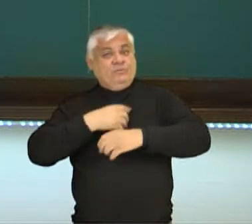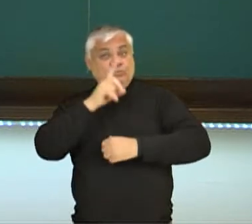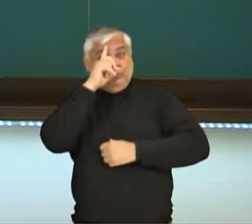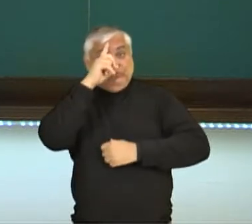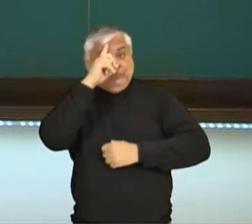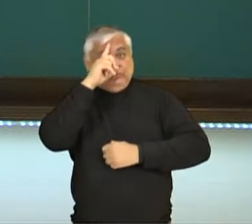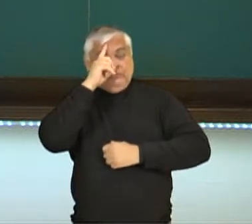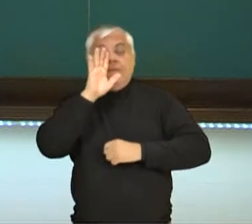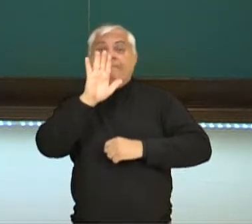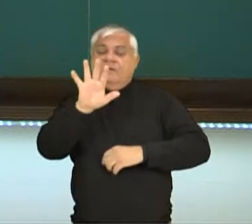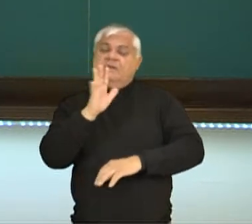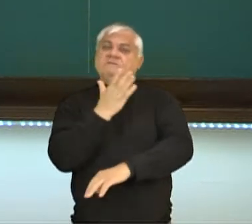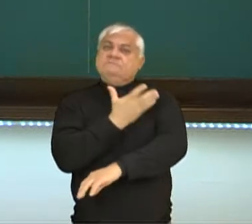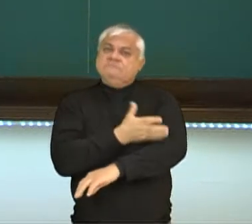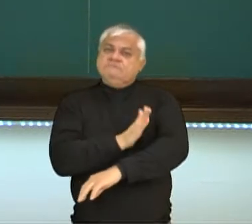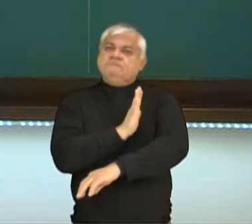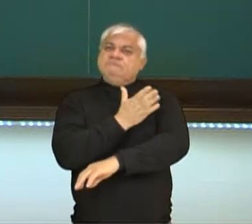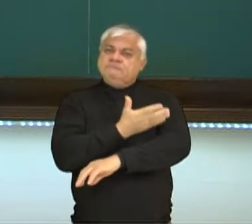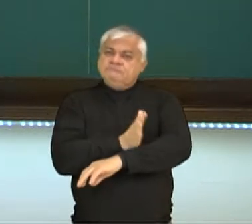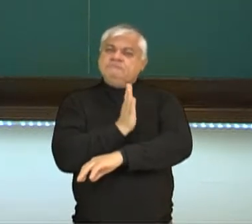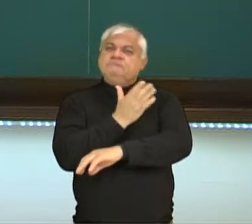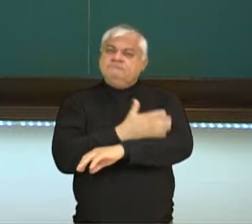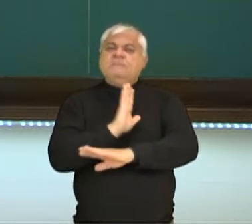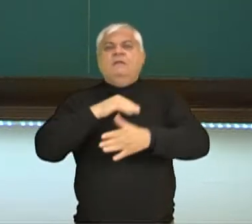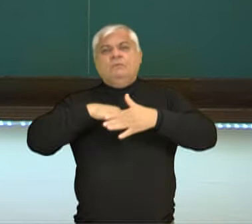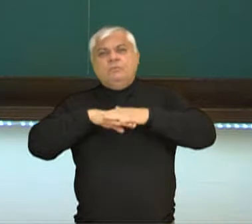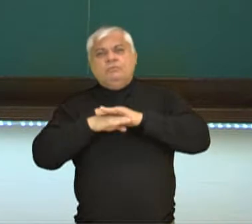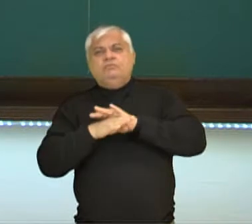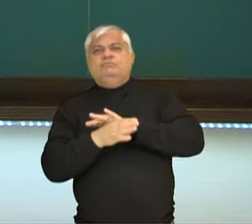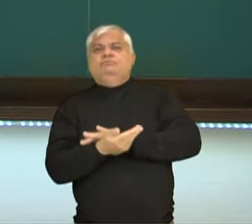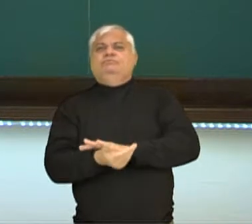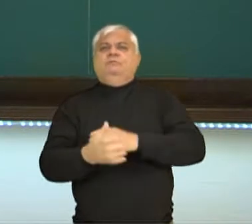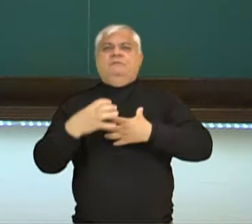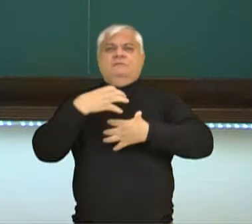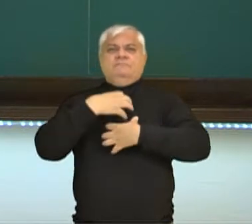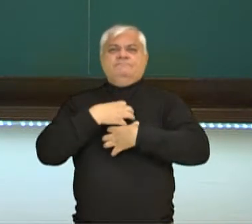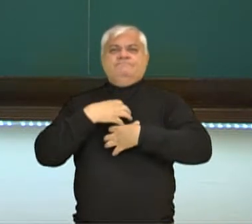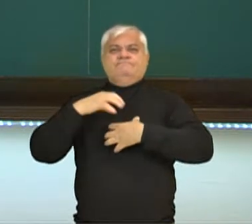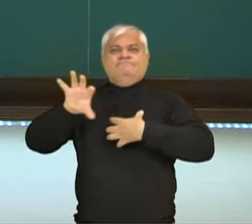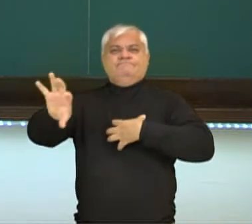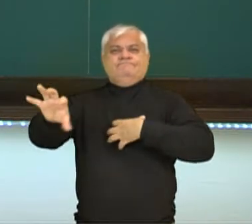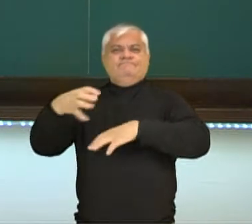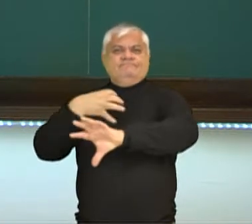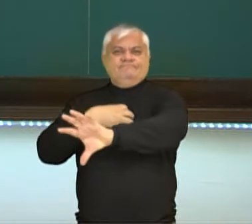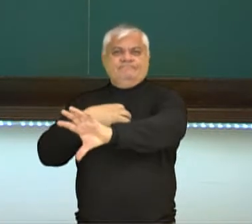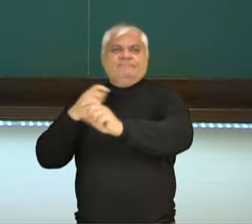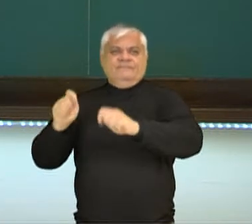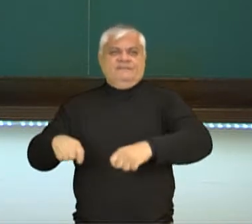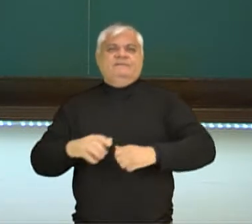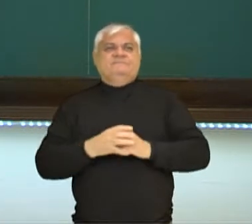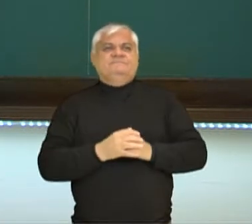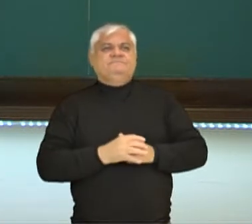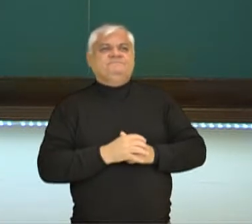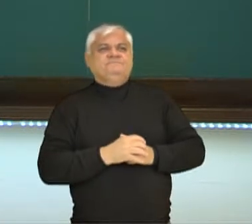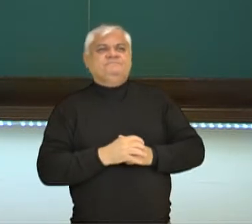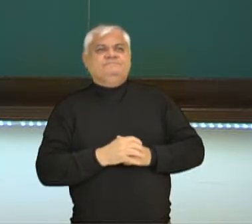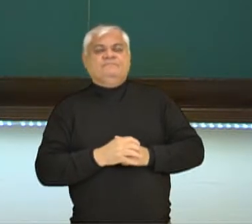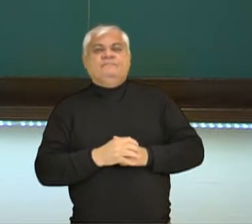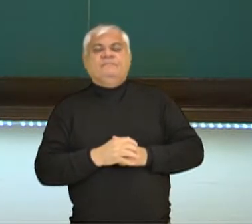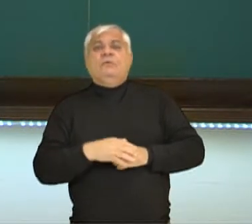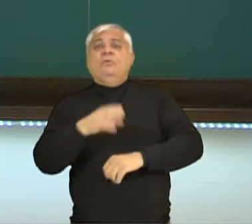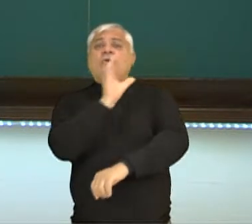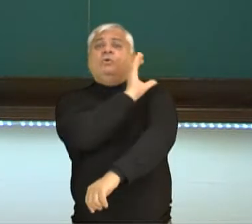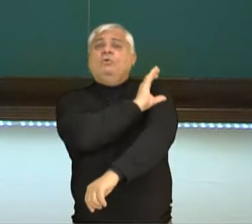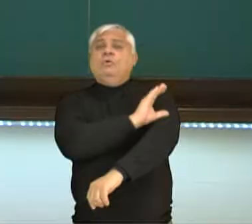né? Então, mas é um exercício que a gente pode fazer para a prática da empatia no nosso dia a dia. Comportamento